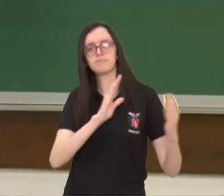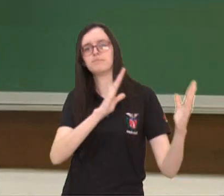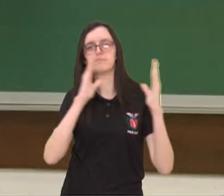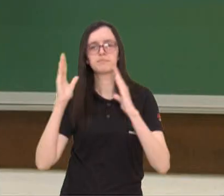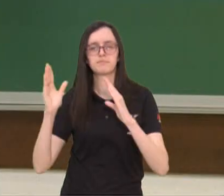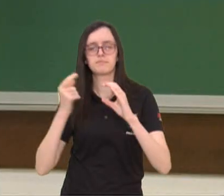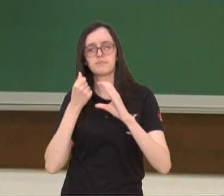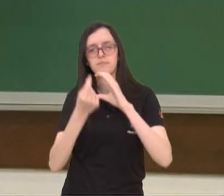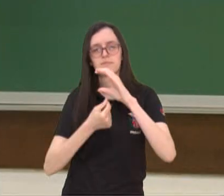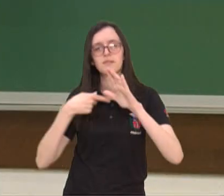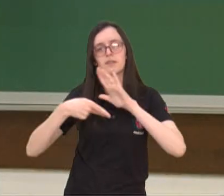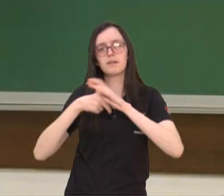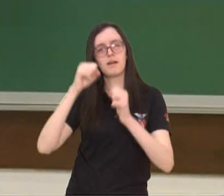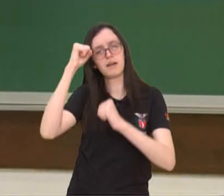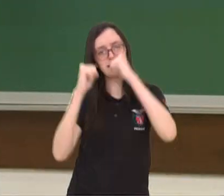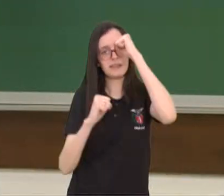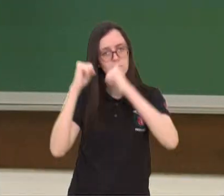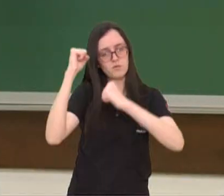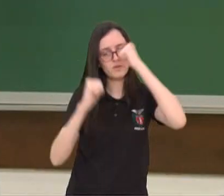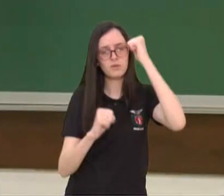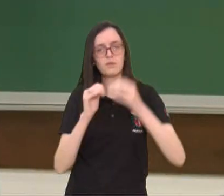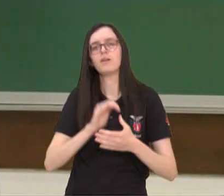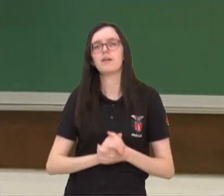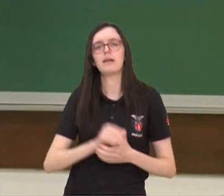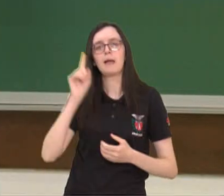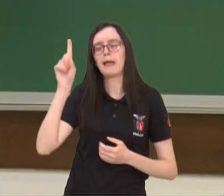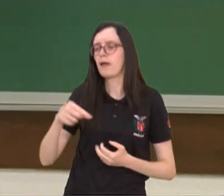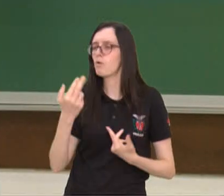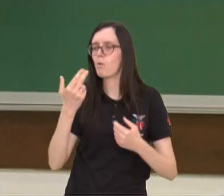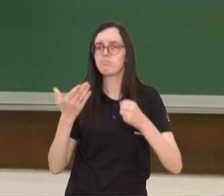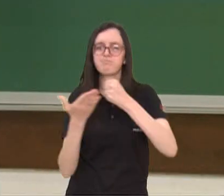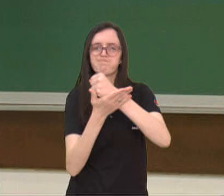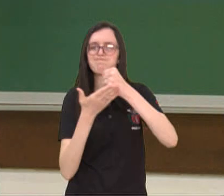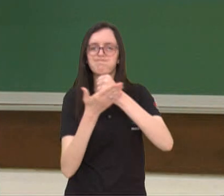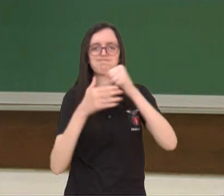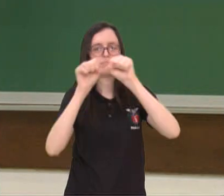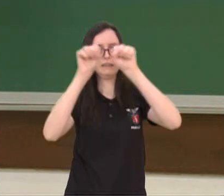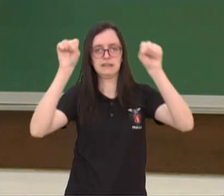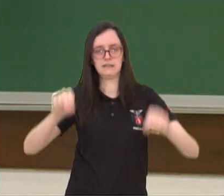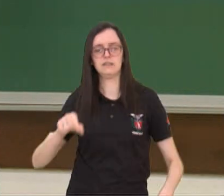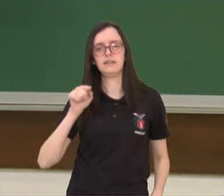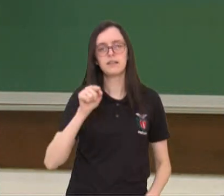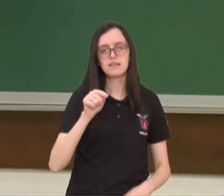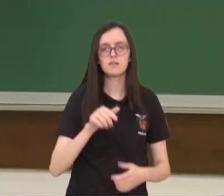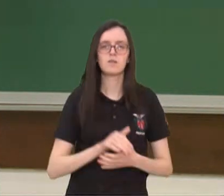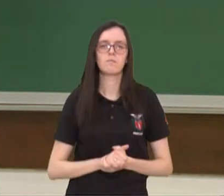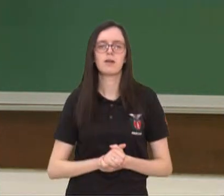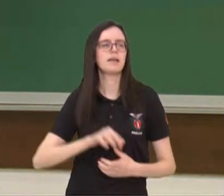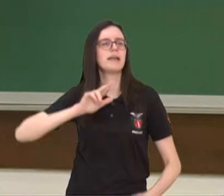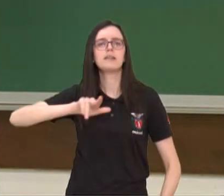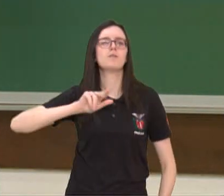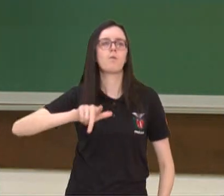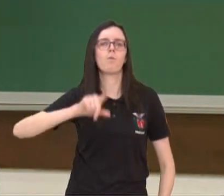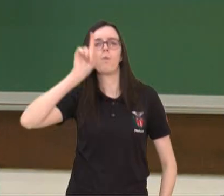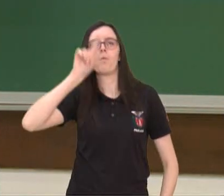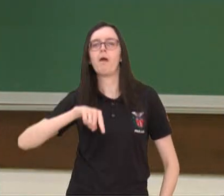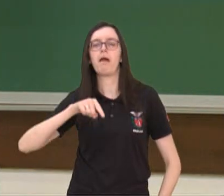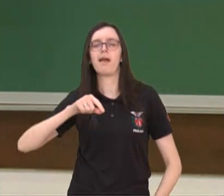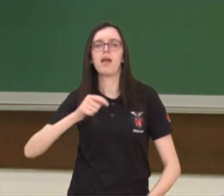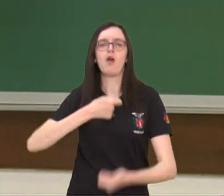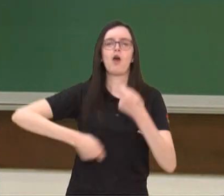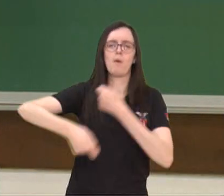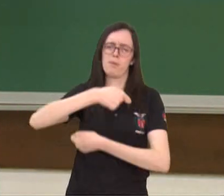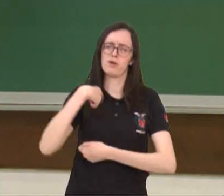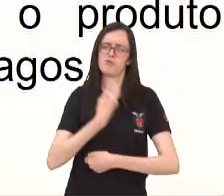capitalismo industrial, essência do sistema em si, não era mais aí o comércio, como a gente